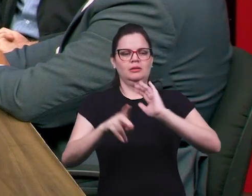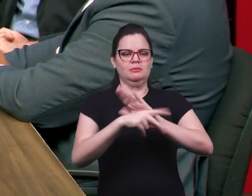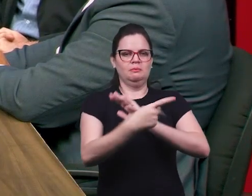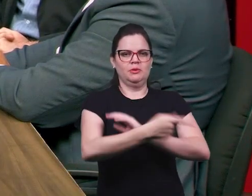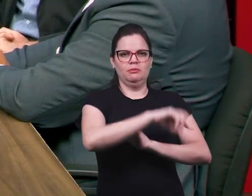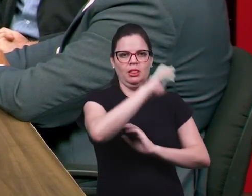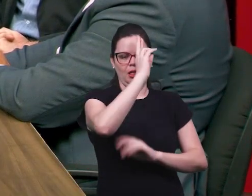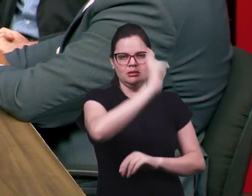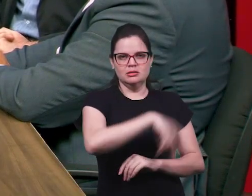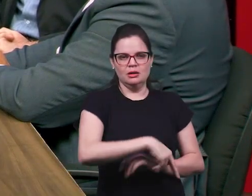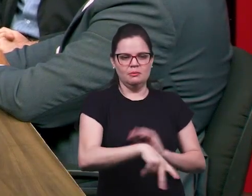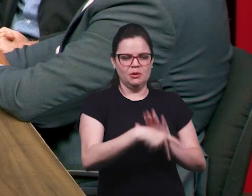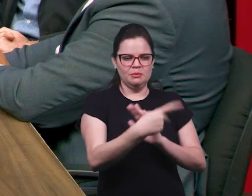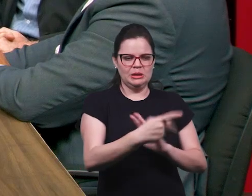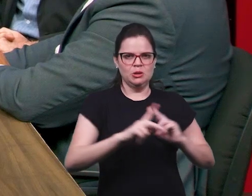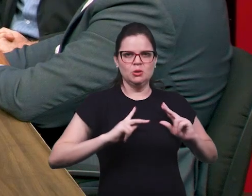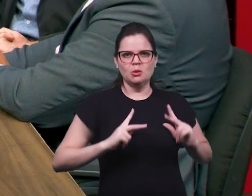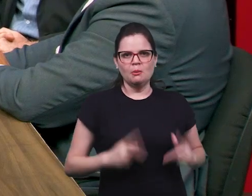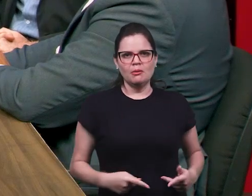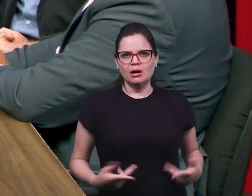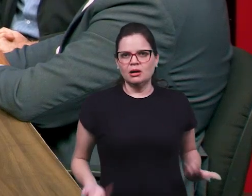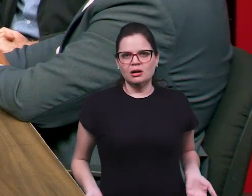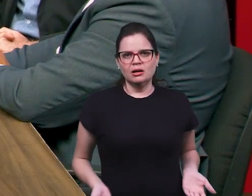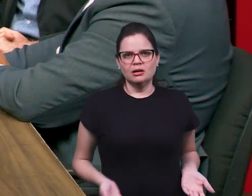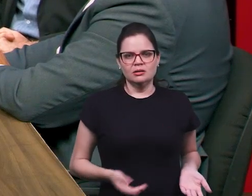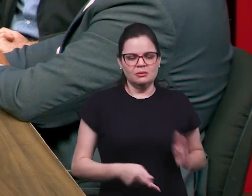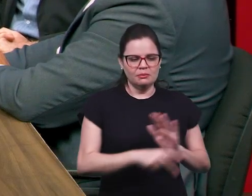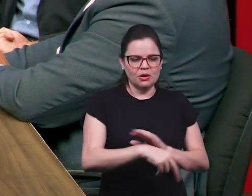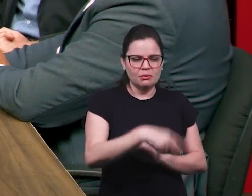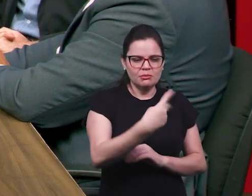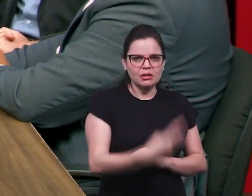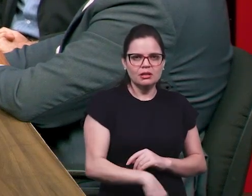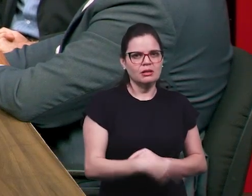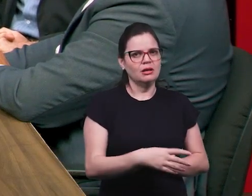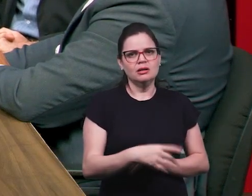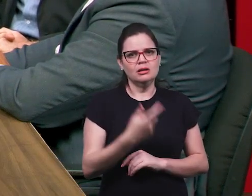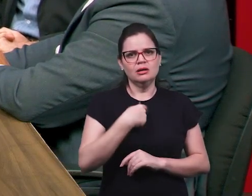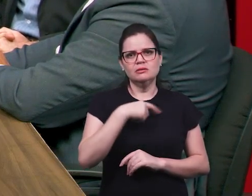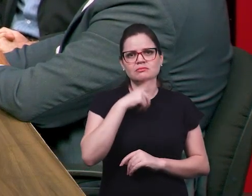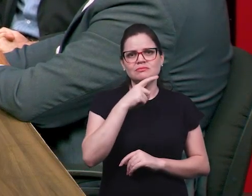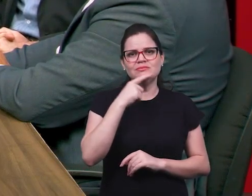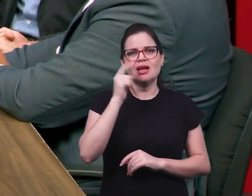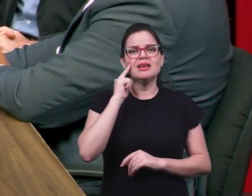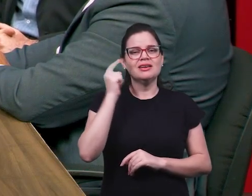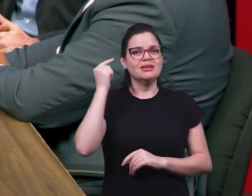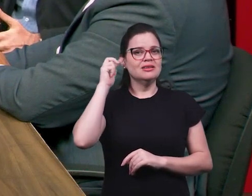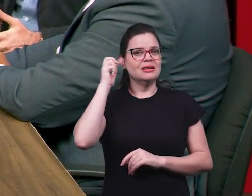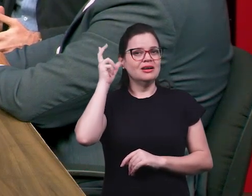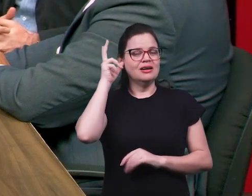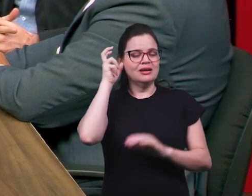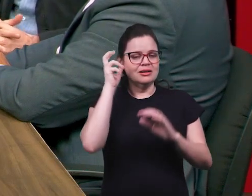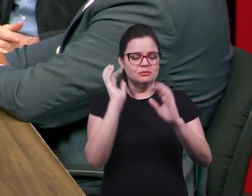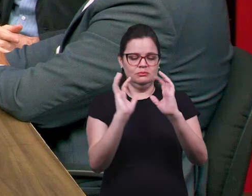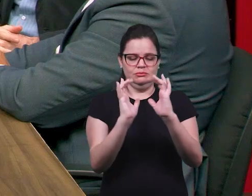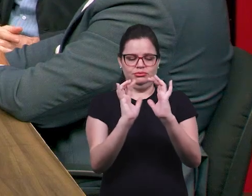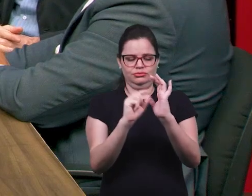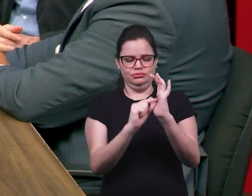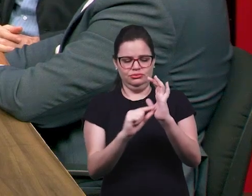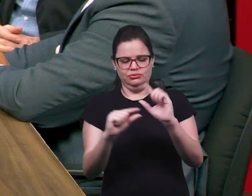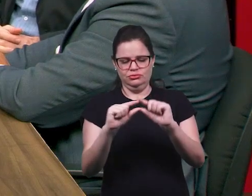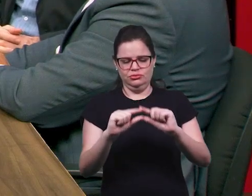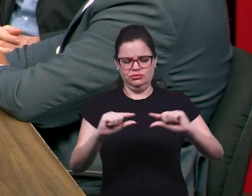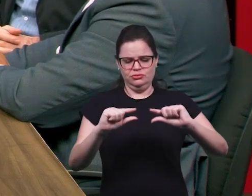razão, algo que é do homem, algo que é deste tempo, o córtex auditivo ele vai processar, ele